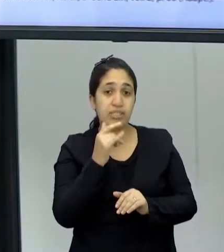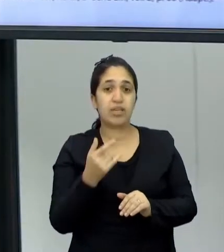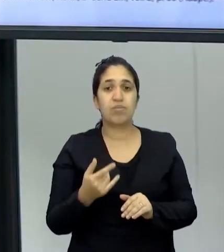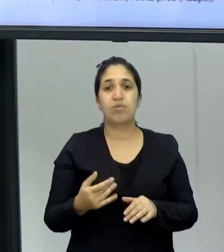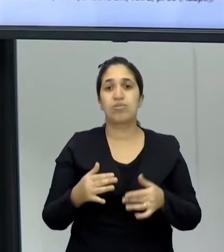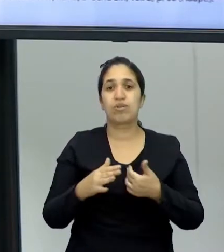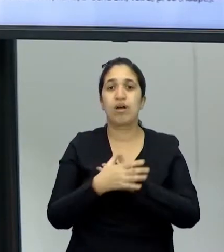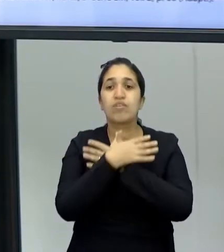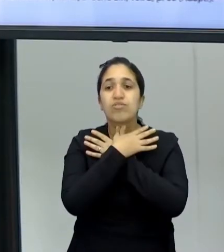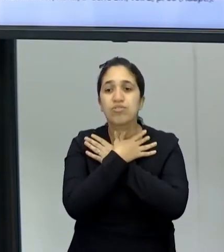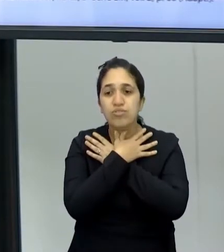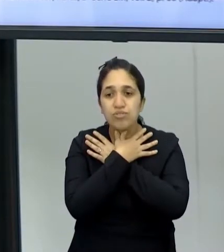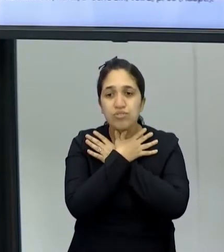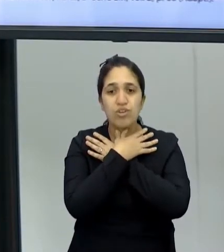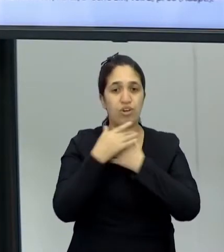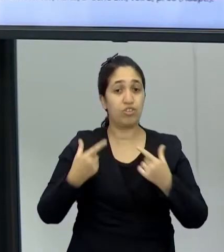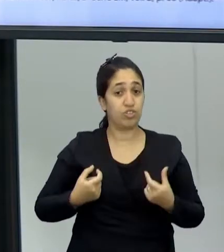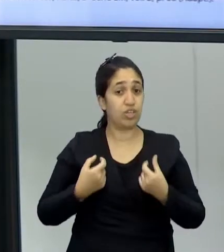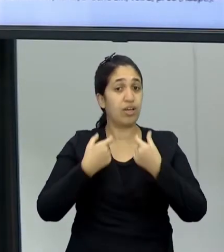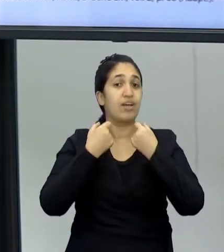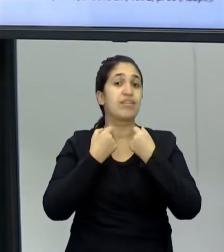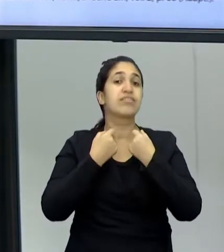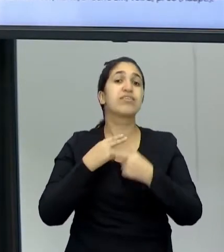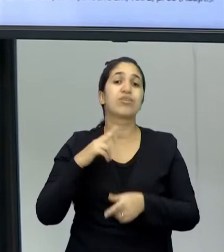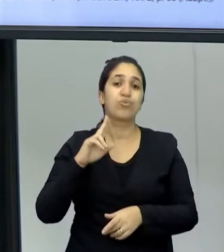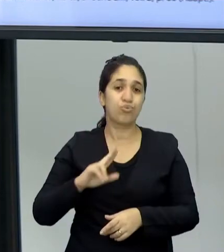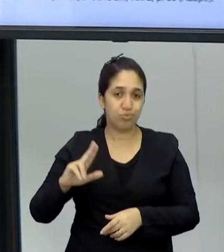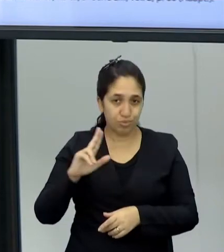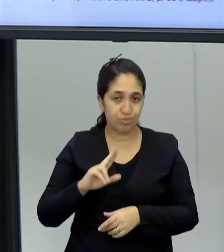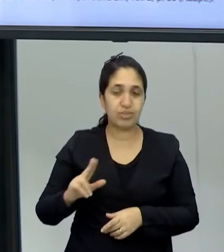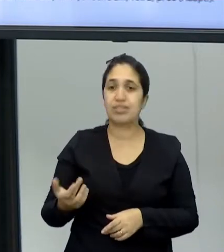tireoide. Então, naturalmente, o nosso corpo na tireoide tem